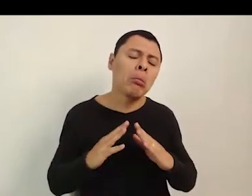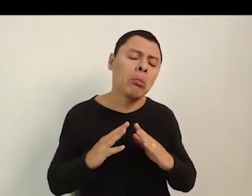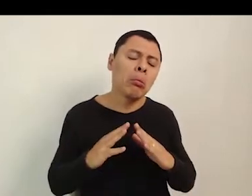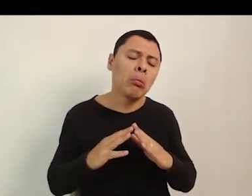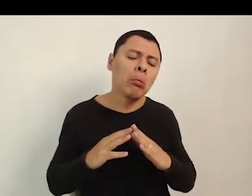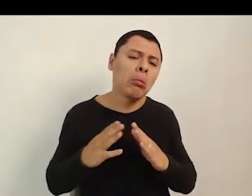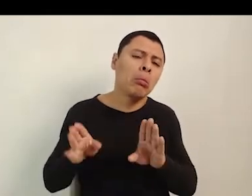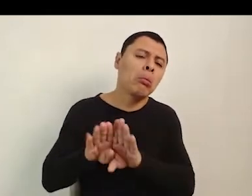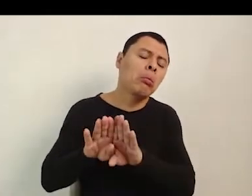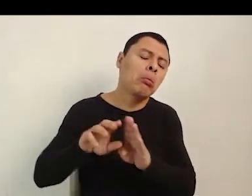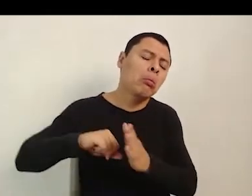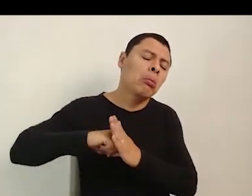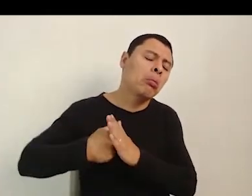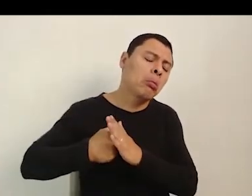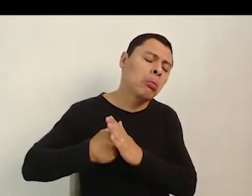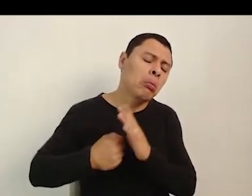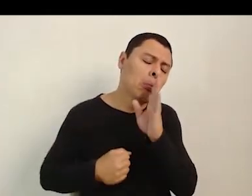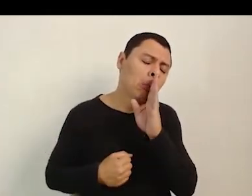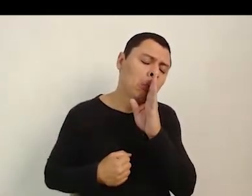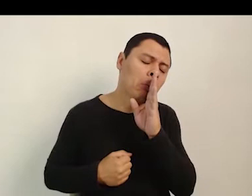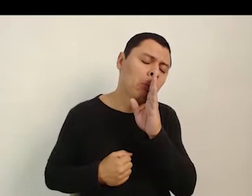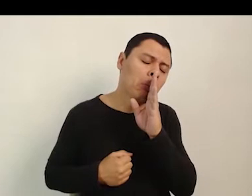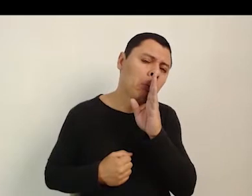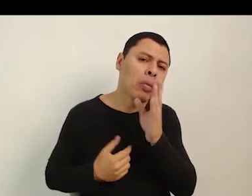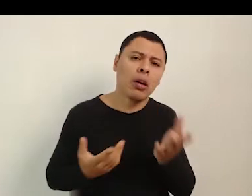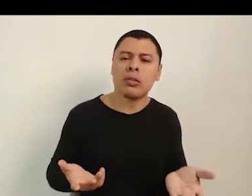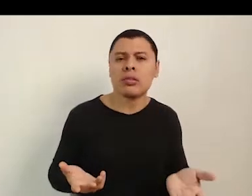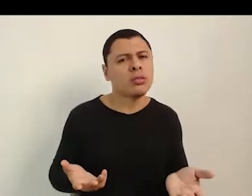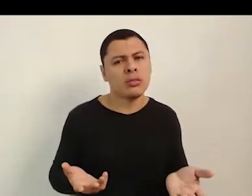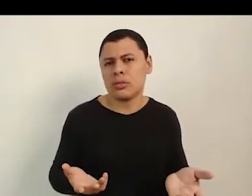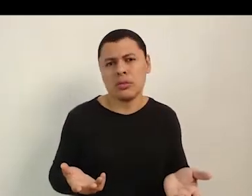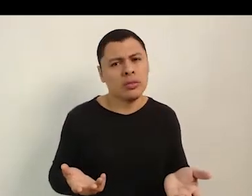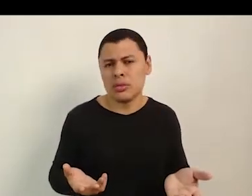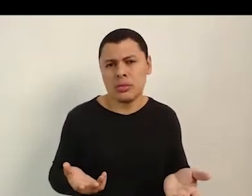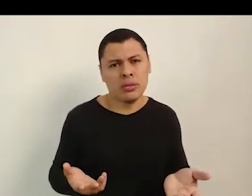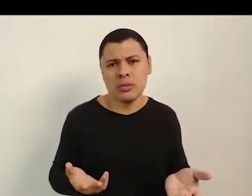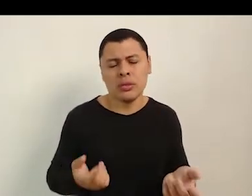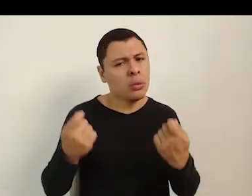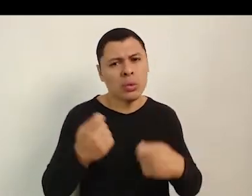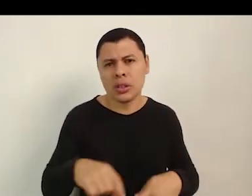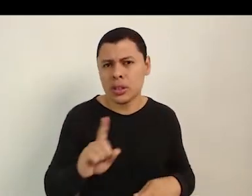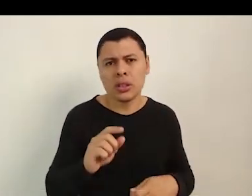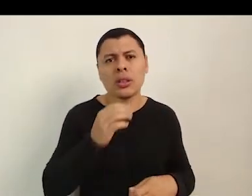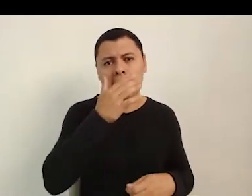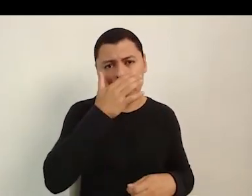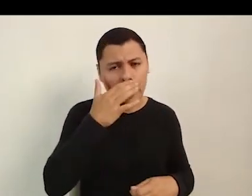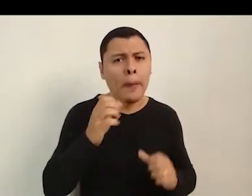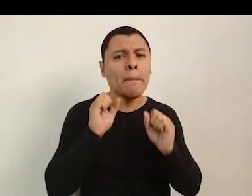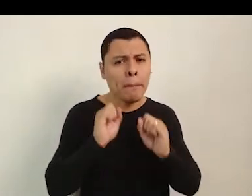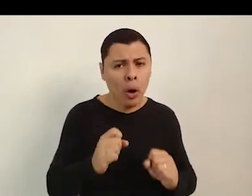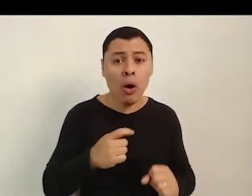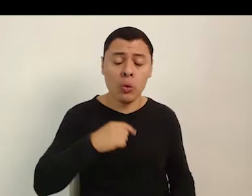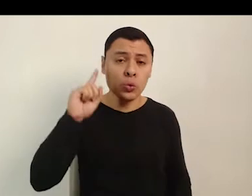trancada lá no armário, enfim, até rachar uma utilidade para ela? Não, de forma alguma. né? Ela pode ser surdo-cega e pode ter uma